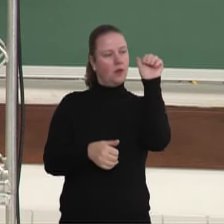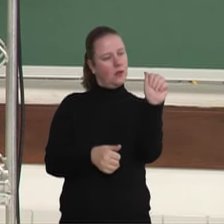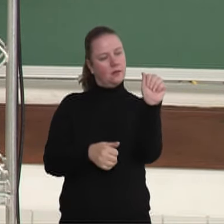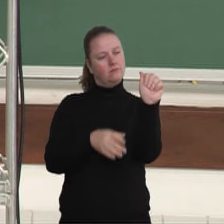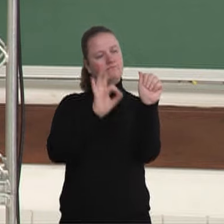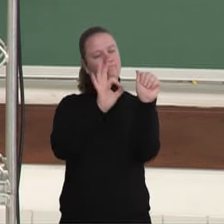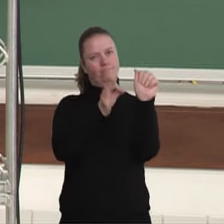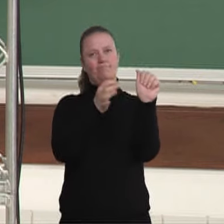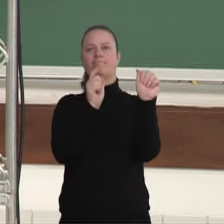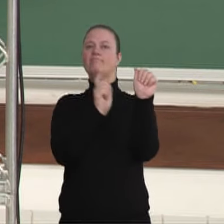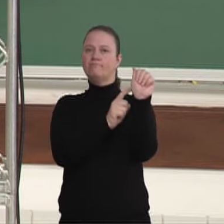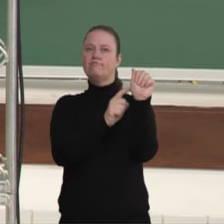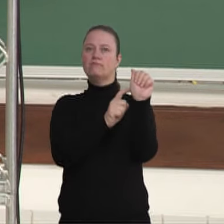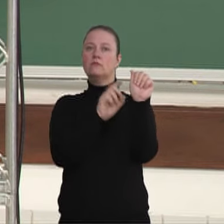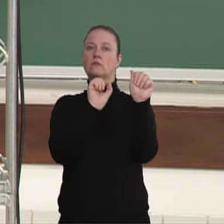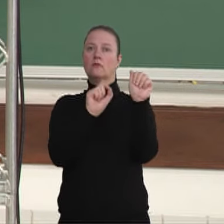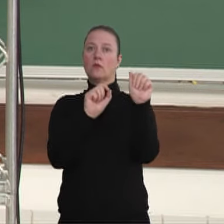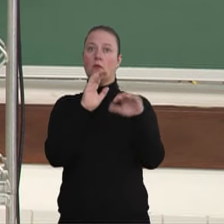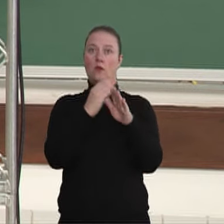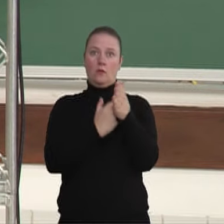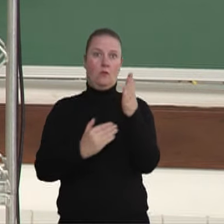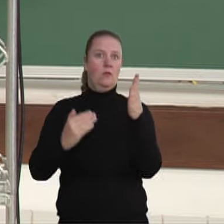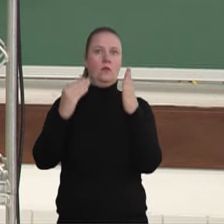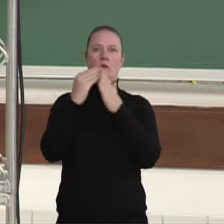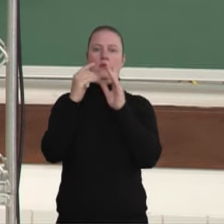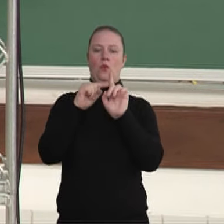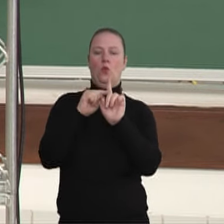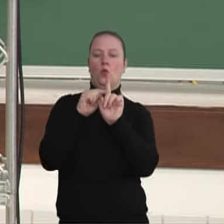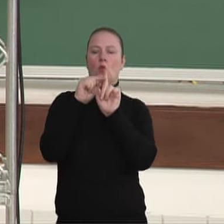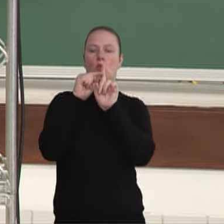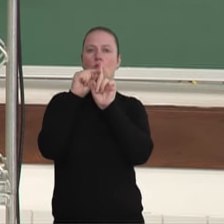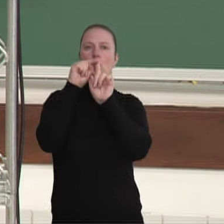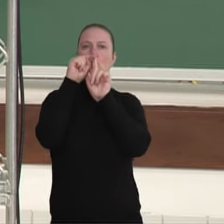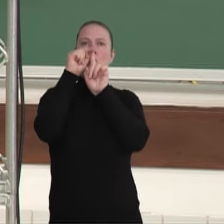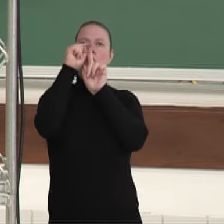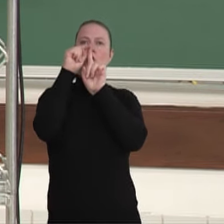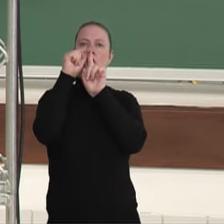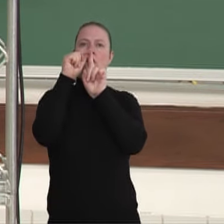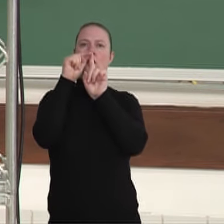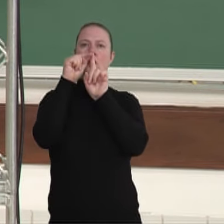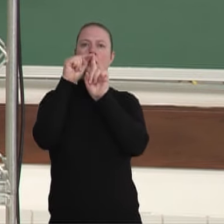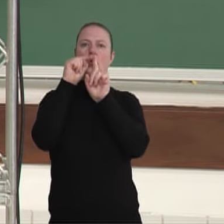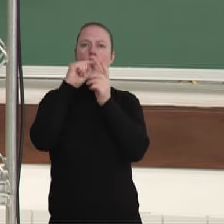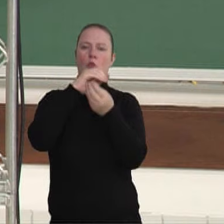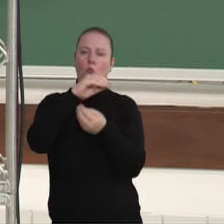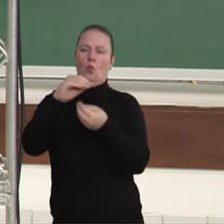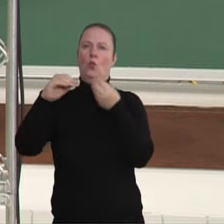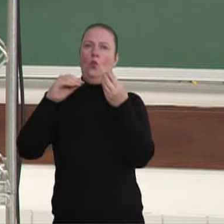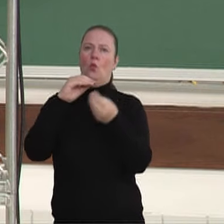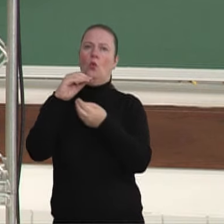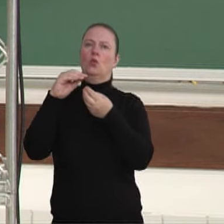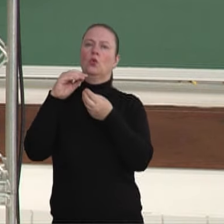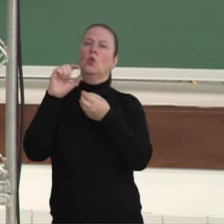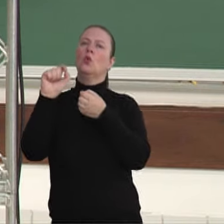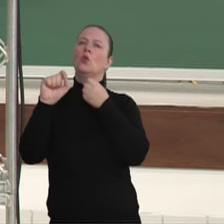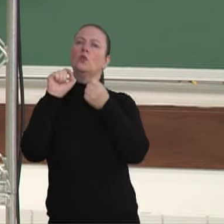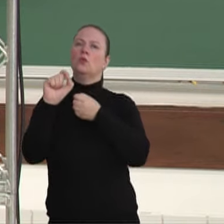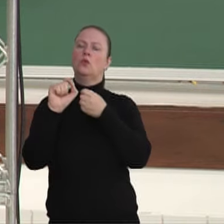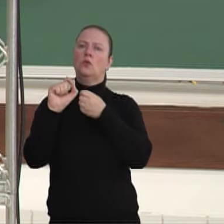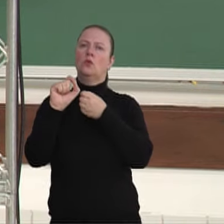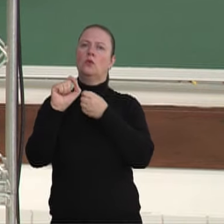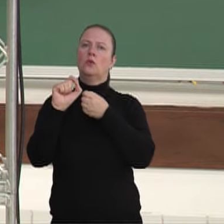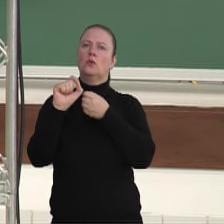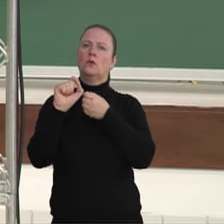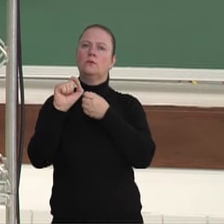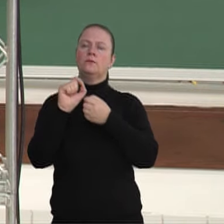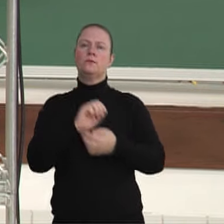ali agitação térmica. Maior a temperatura, maior será o grau de agitação térmico. Menor a temperatura, menor o